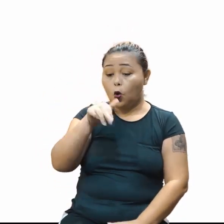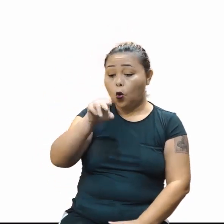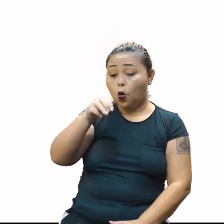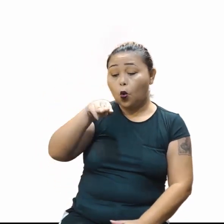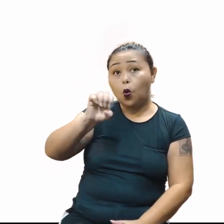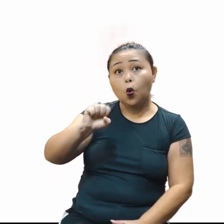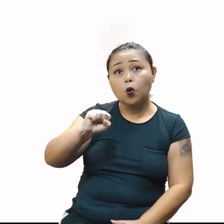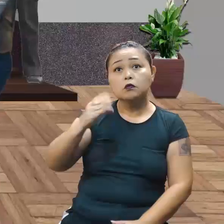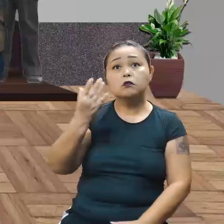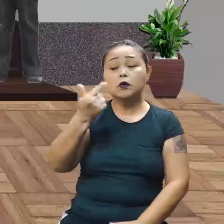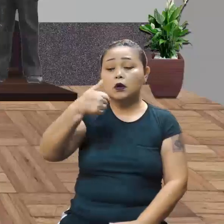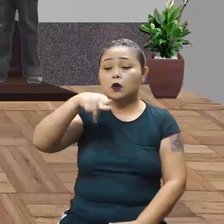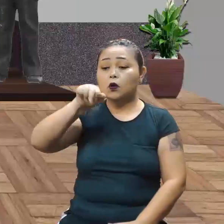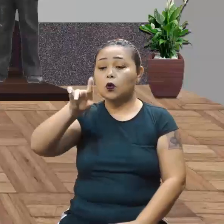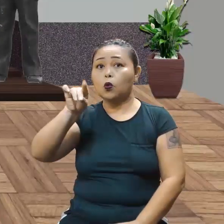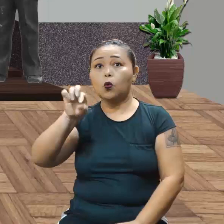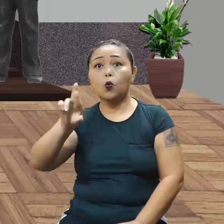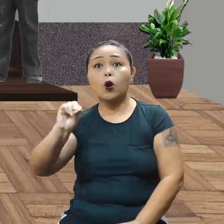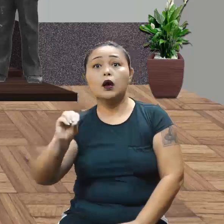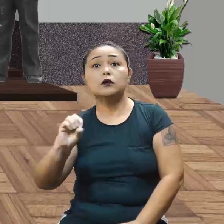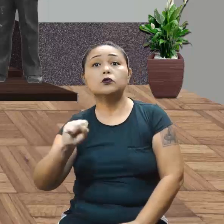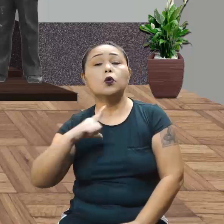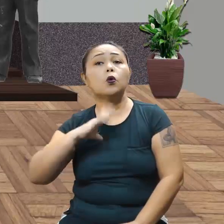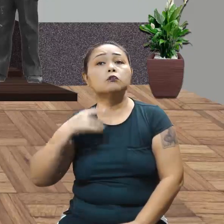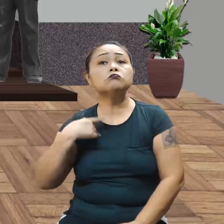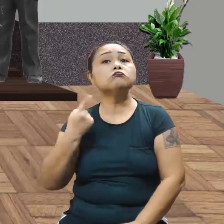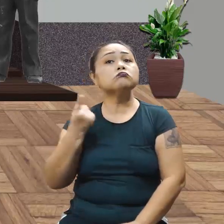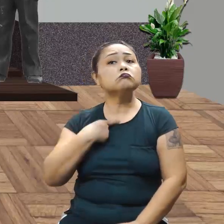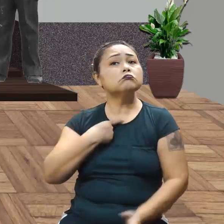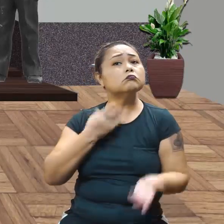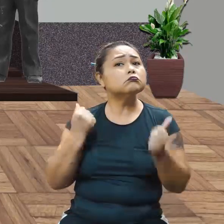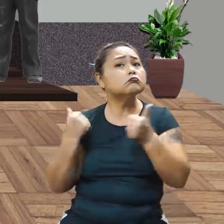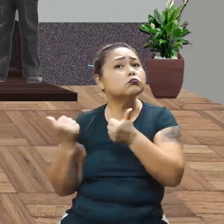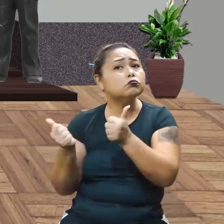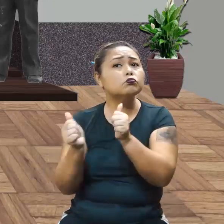Então, Rondon sai aqui com Gomes Carneiro.